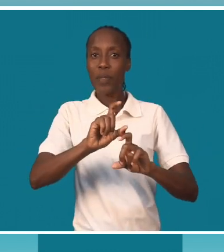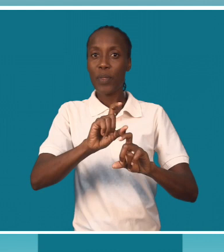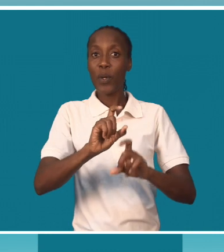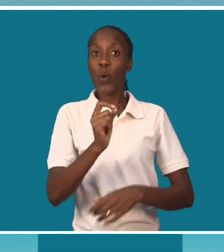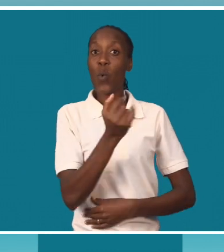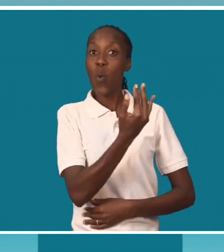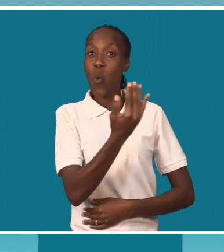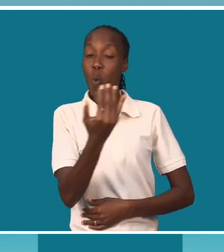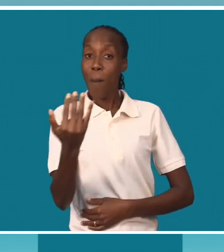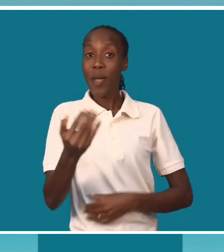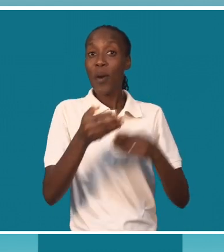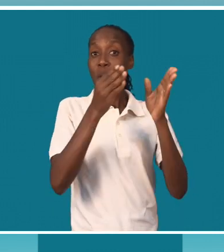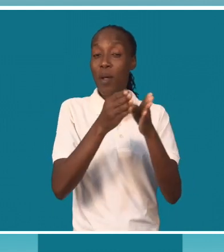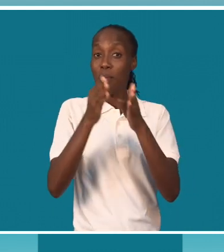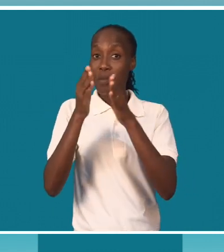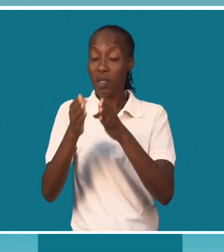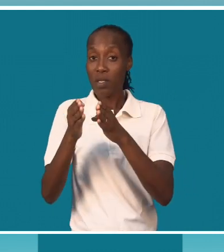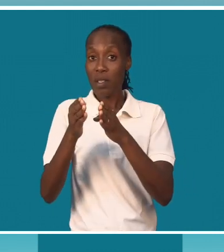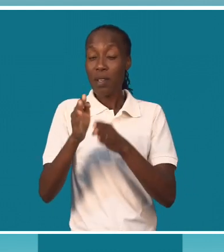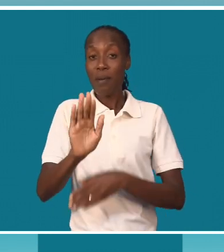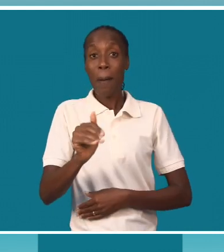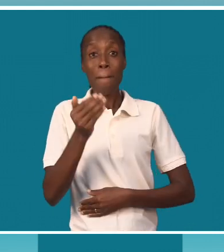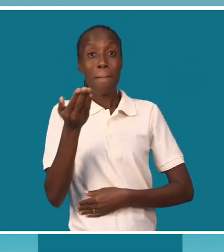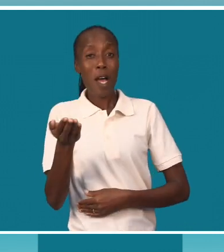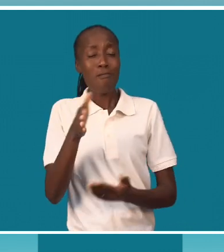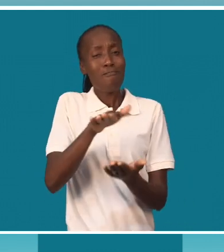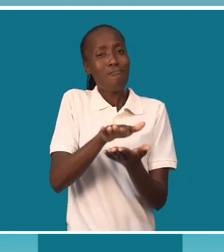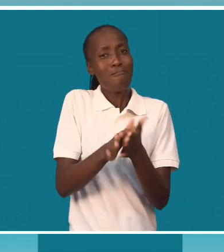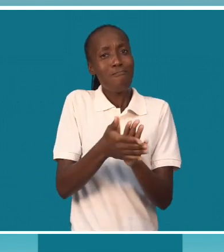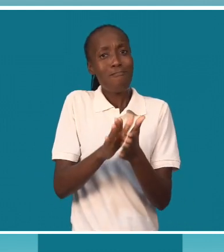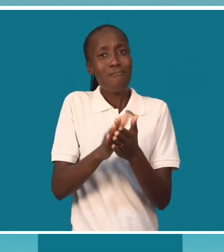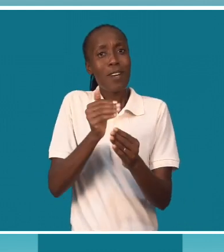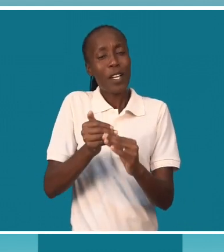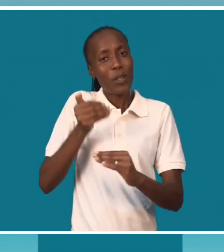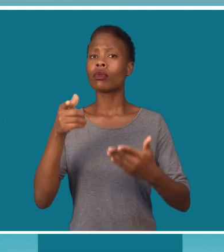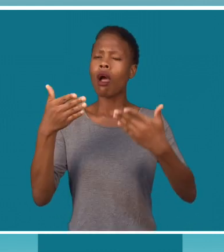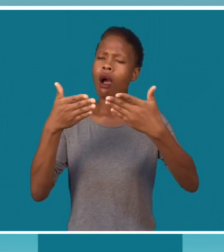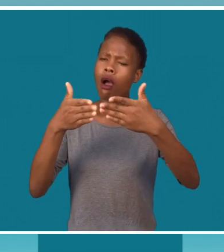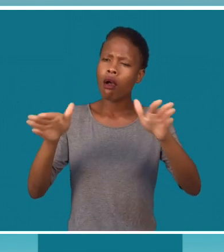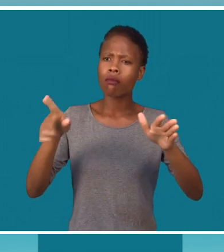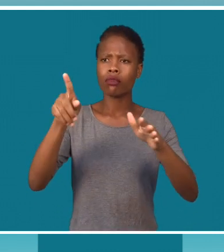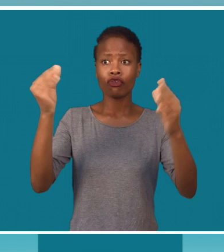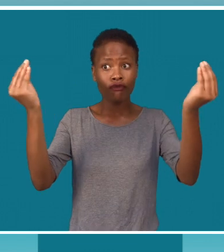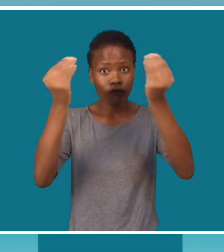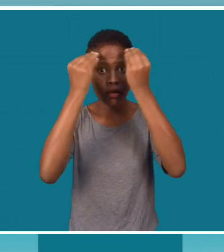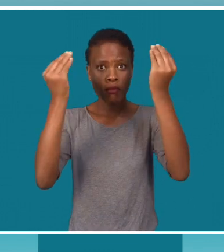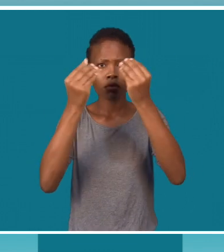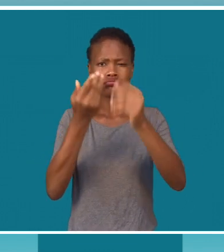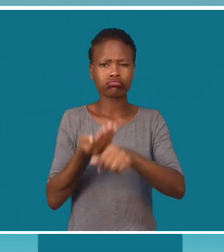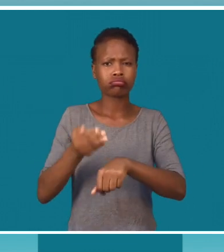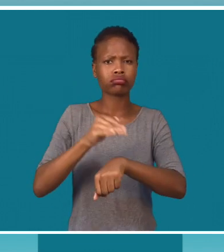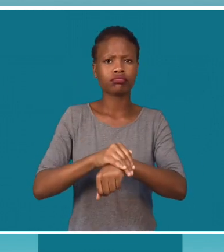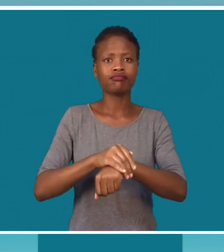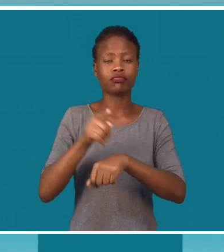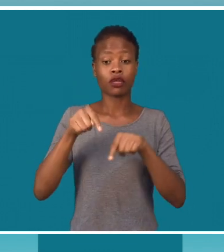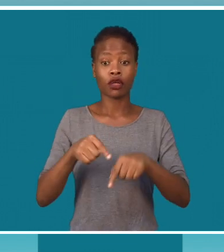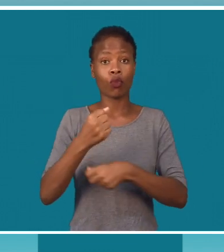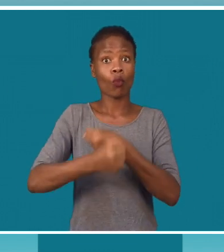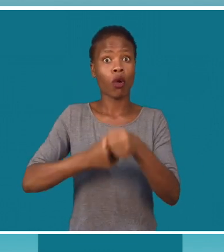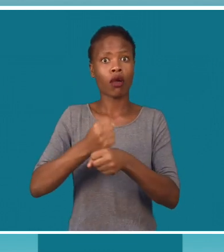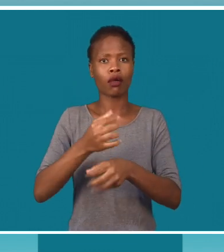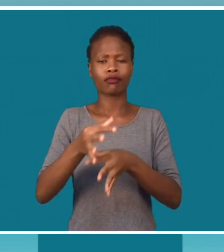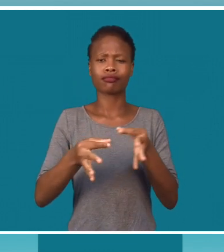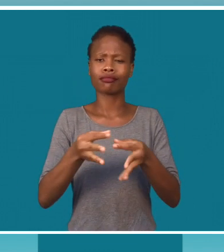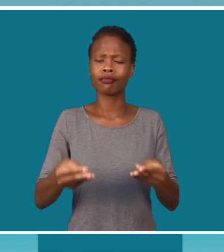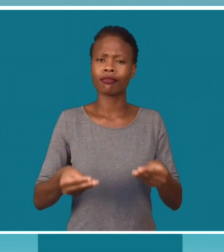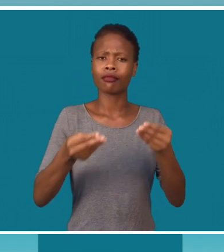prontas para o emprego. Com a abertura da formação profissional no presente